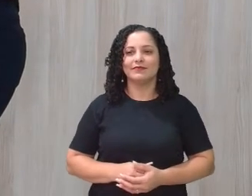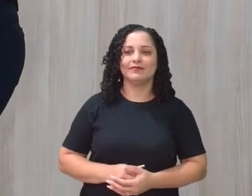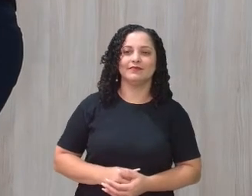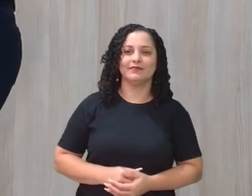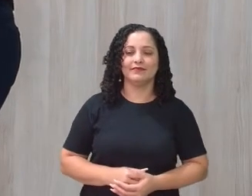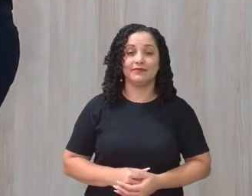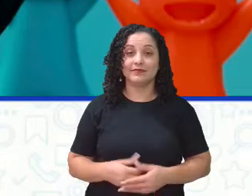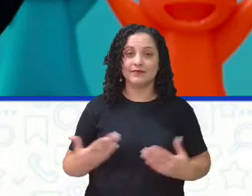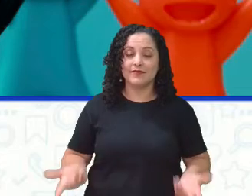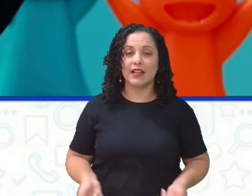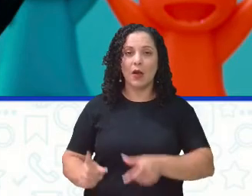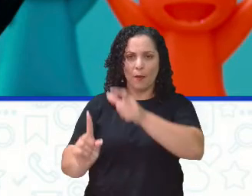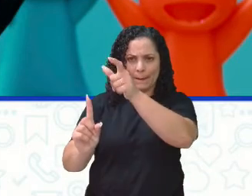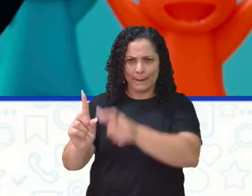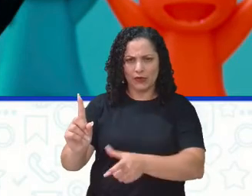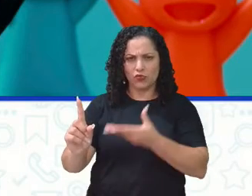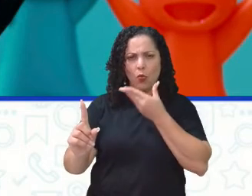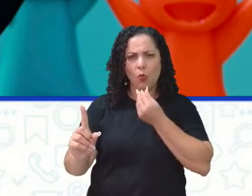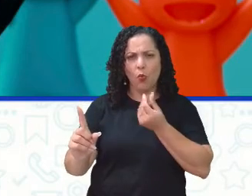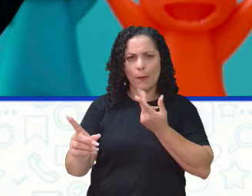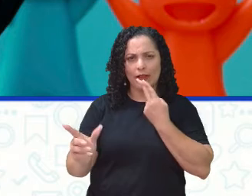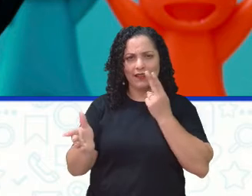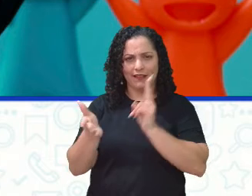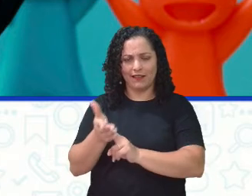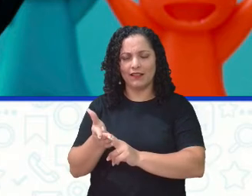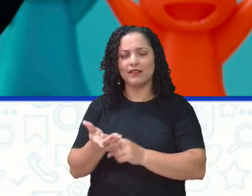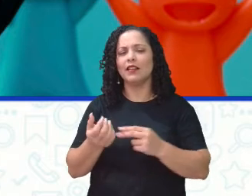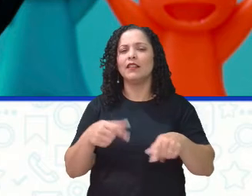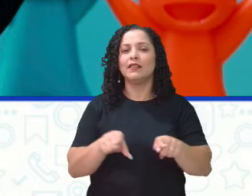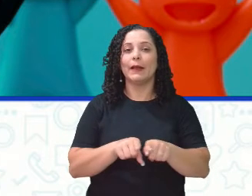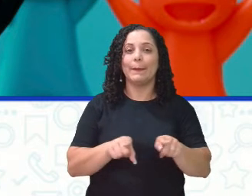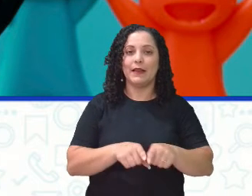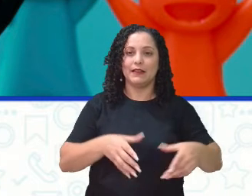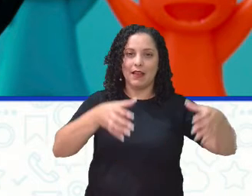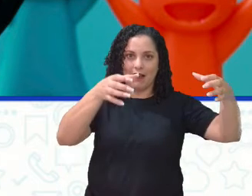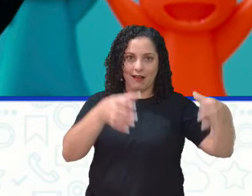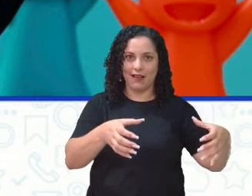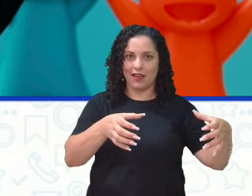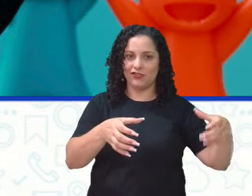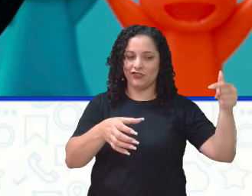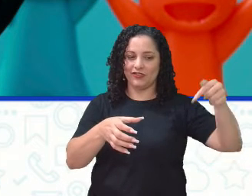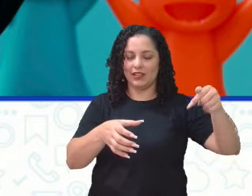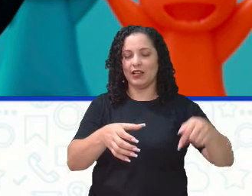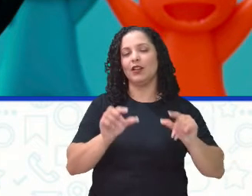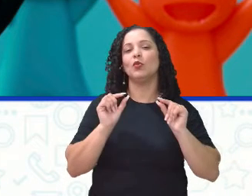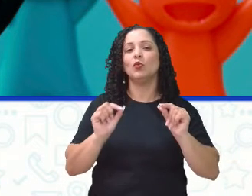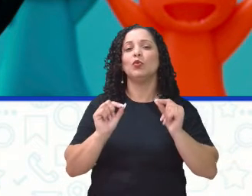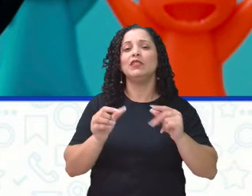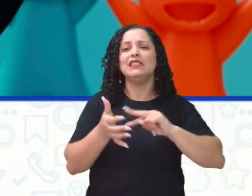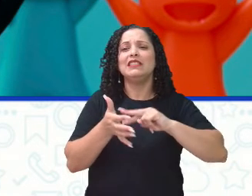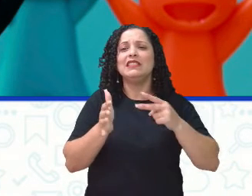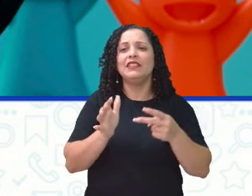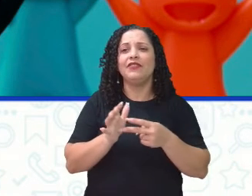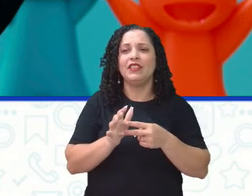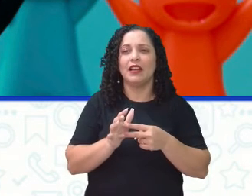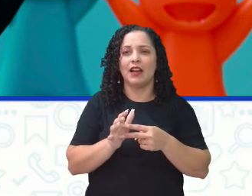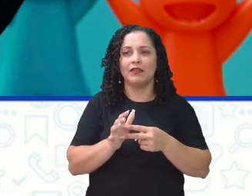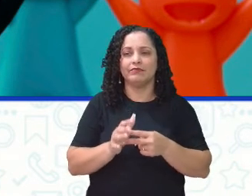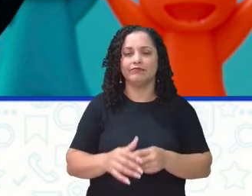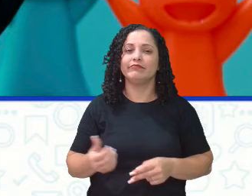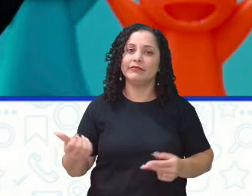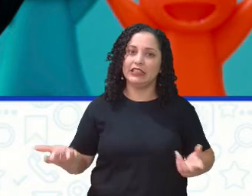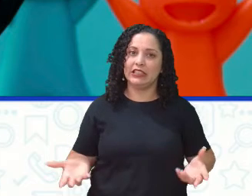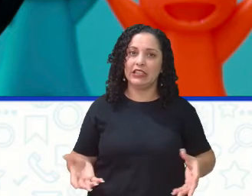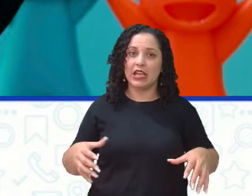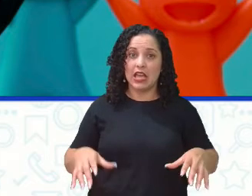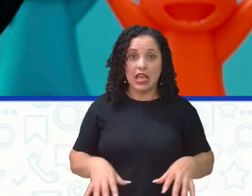Ó, tanto a personagem do carteiro quanto a personagem dos correios são personagens planas. O que é que isso significa, Vivi? Isso significa que elas